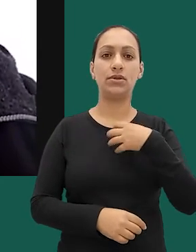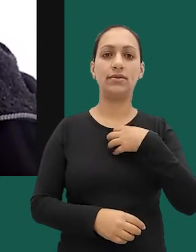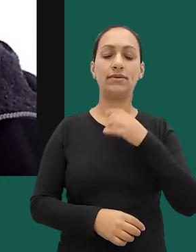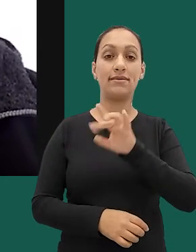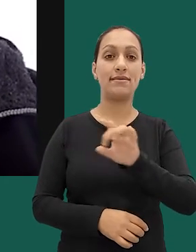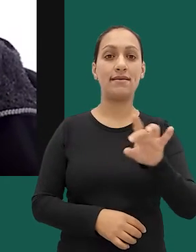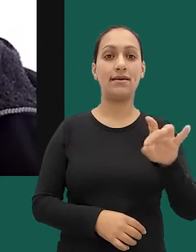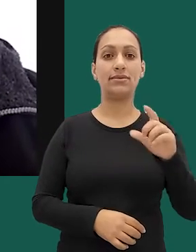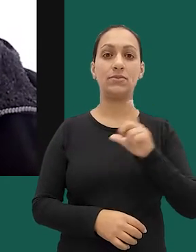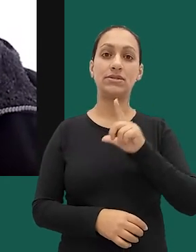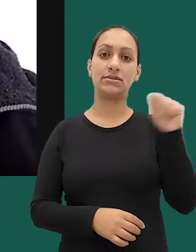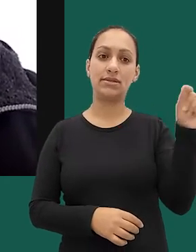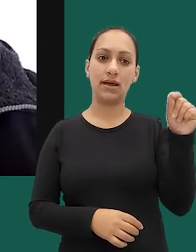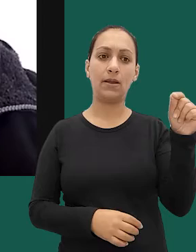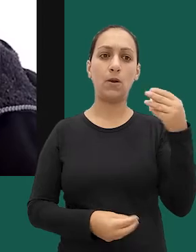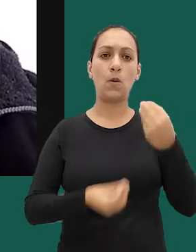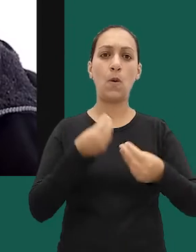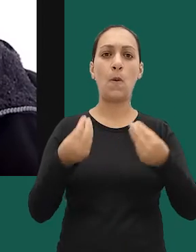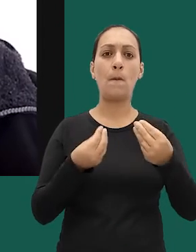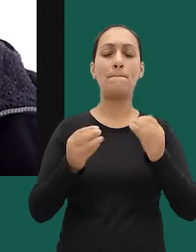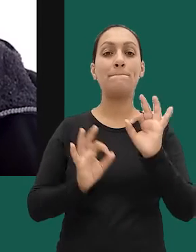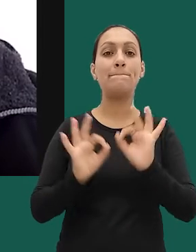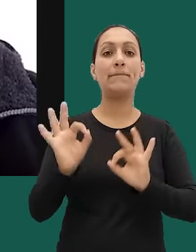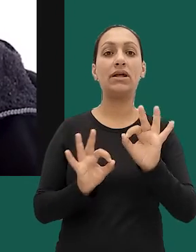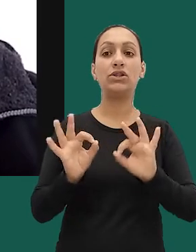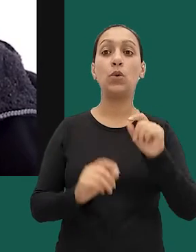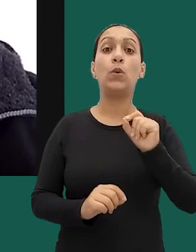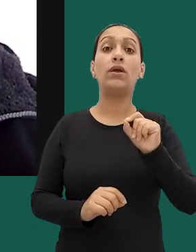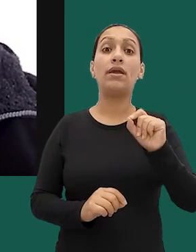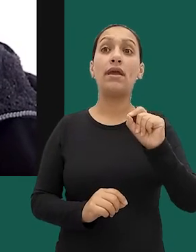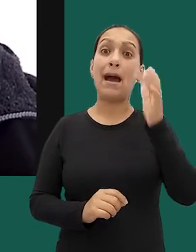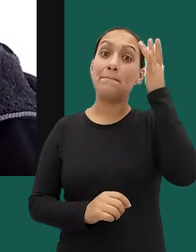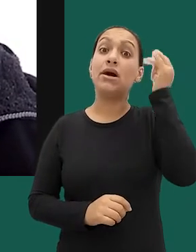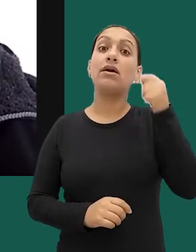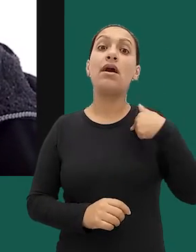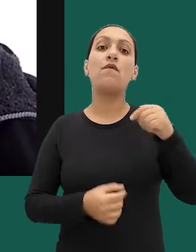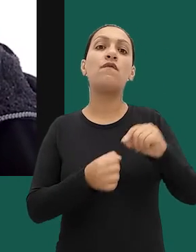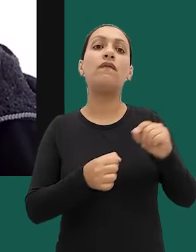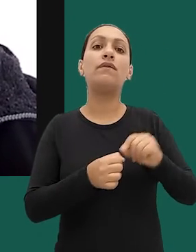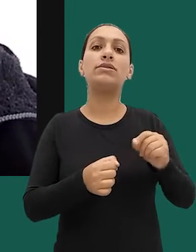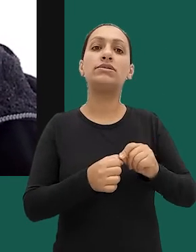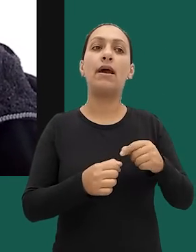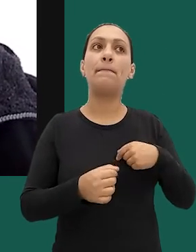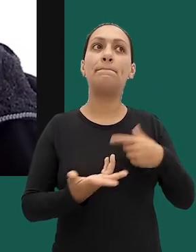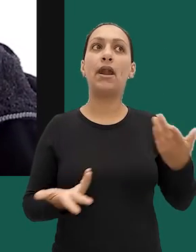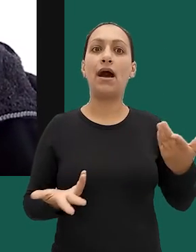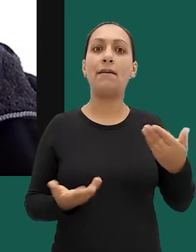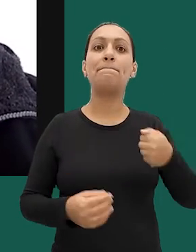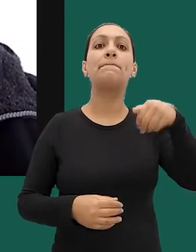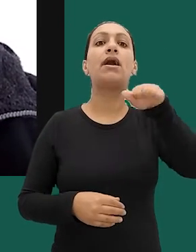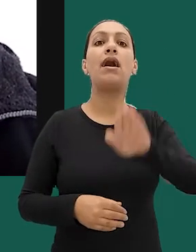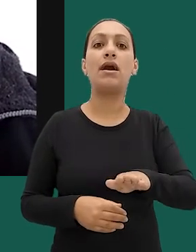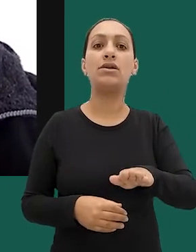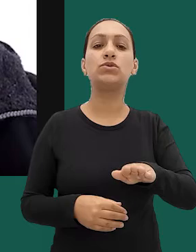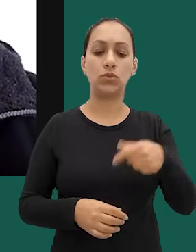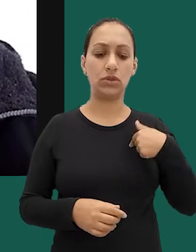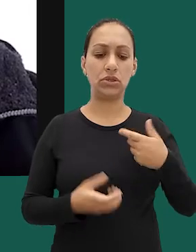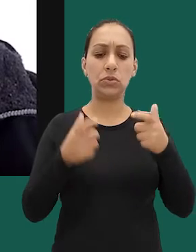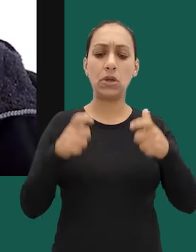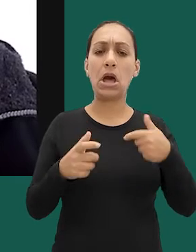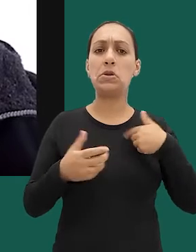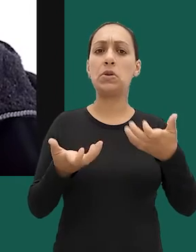um saia com um plano. O que eu vou fazer a partir de amanhã para dar esse primeiro passo, aonde eu quero